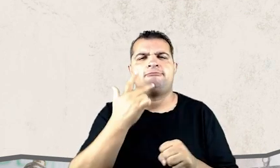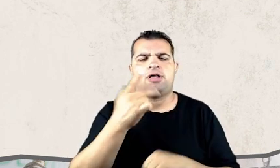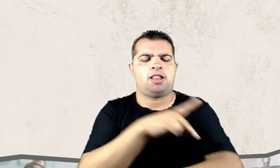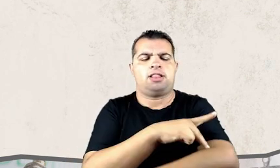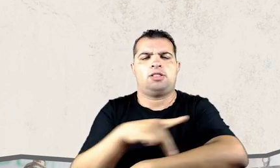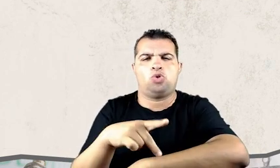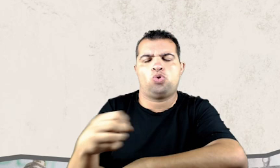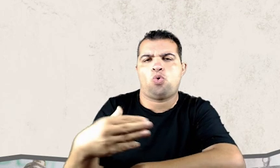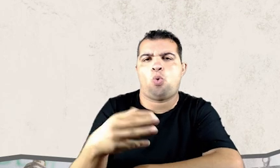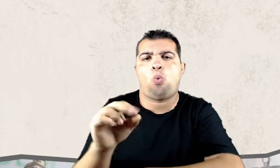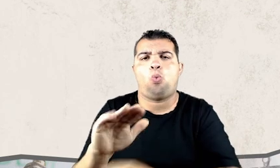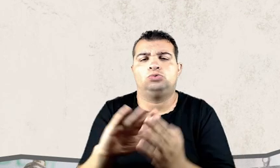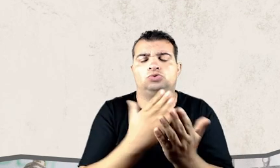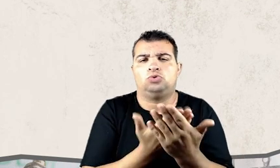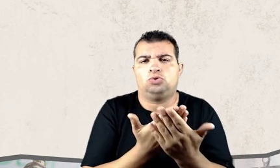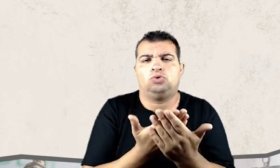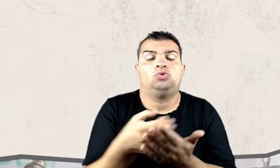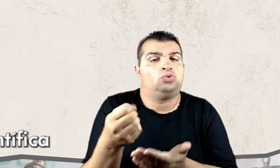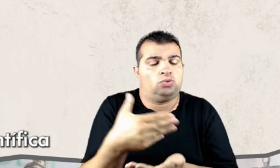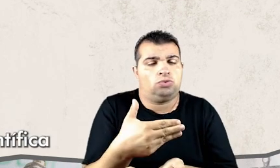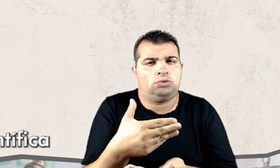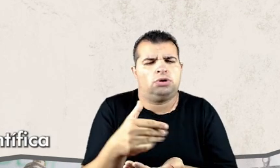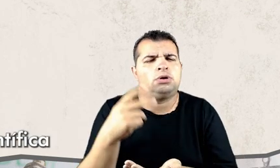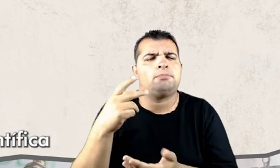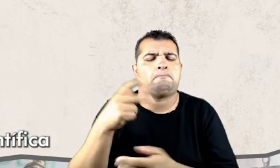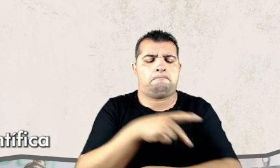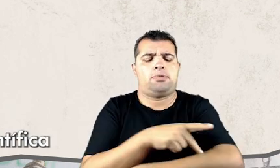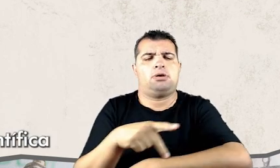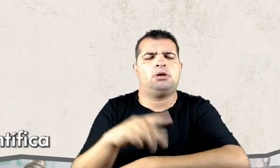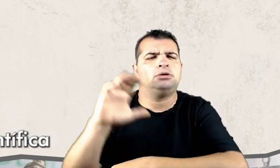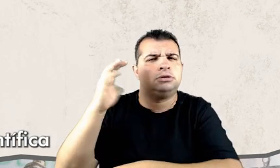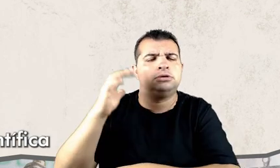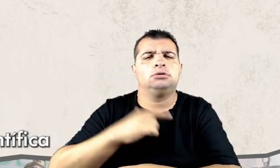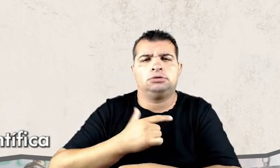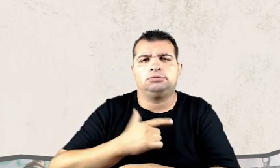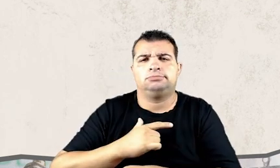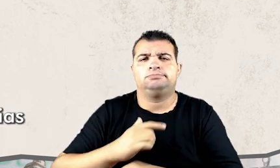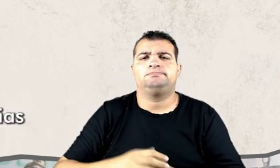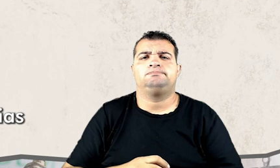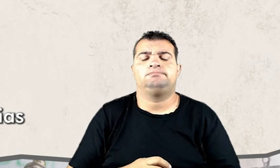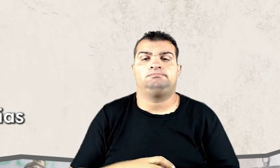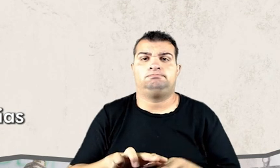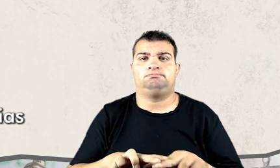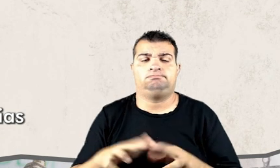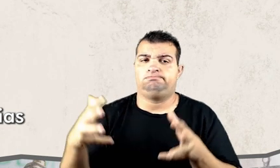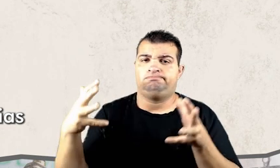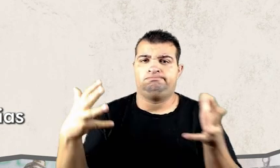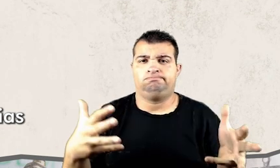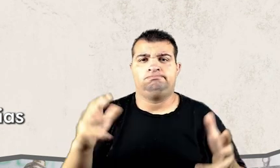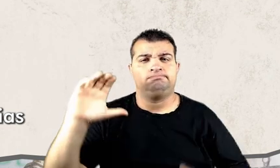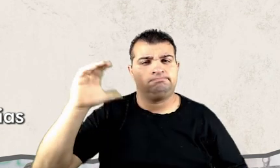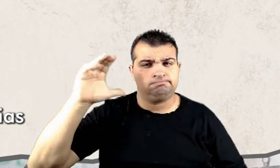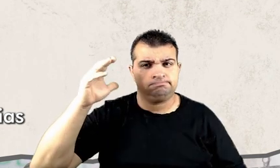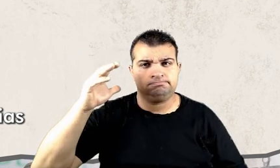a chamada pedagogia nova ou escolanovismo, que sequer uma pedagogia científica. E por isso vai